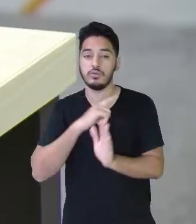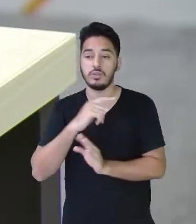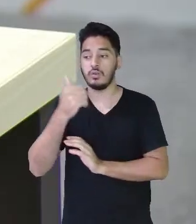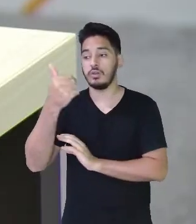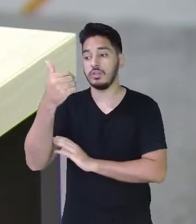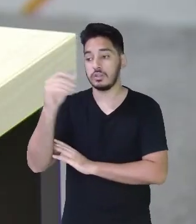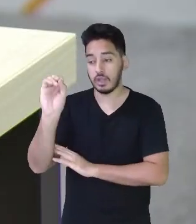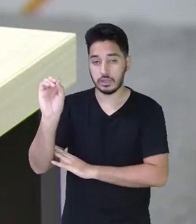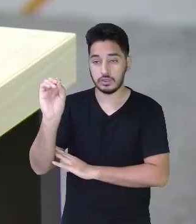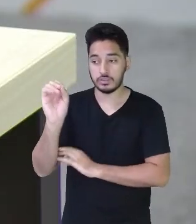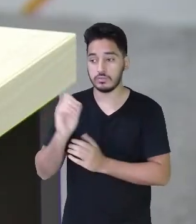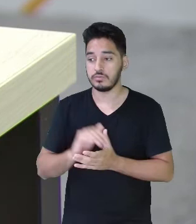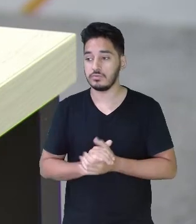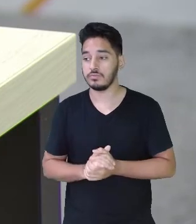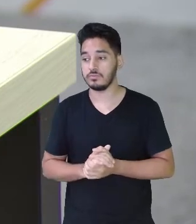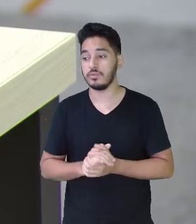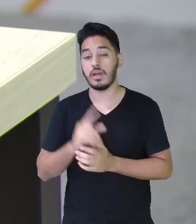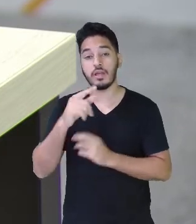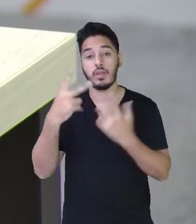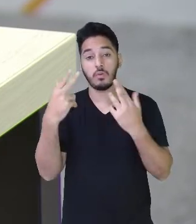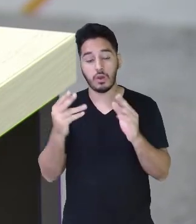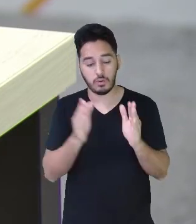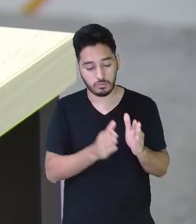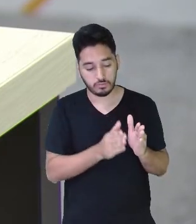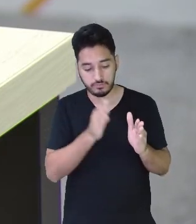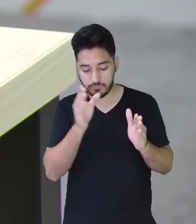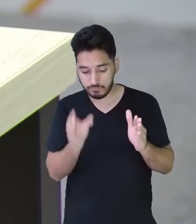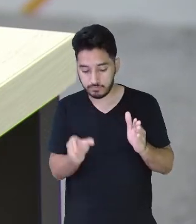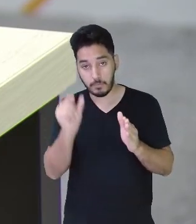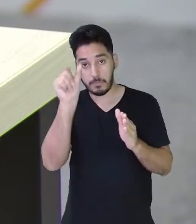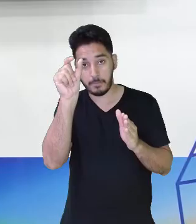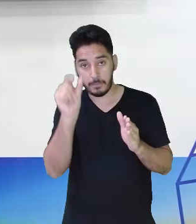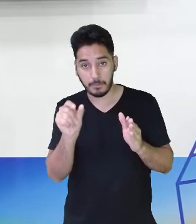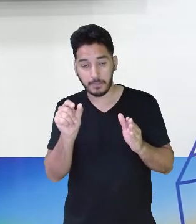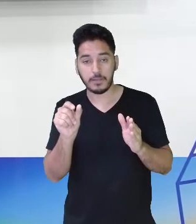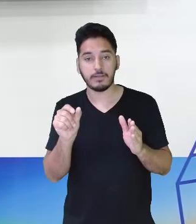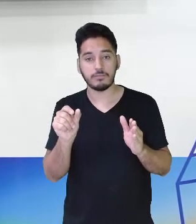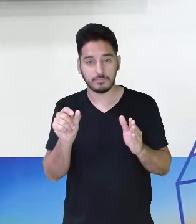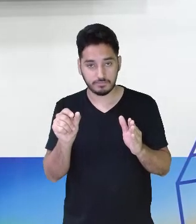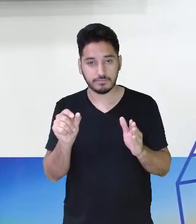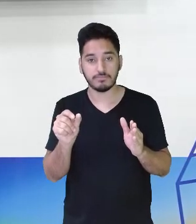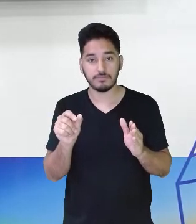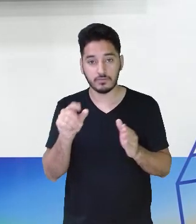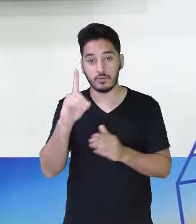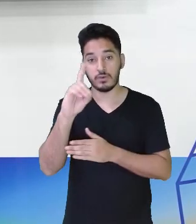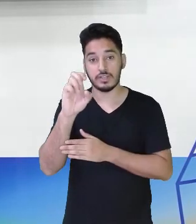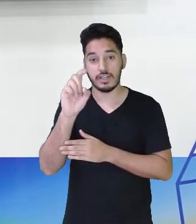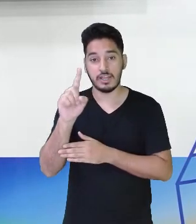10 unidades, é como se eu tivesse uma dezena.